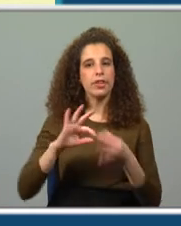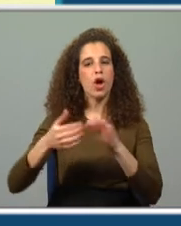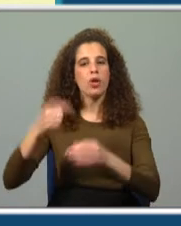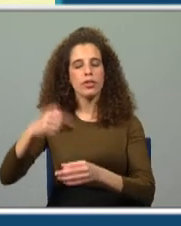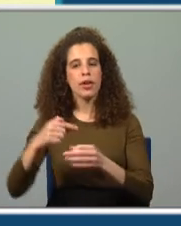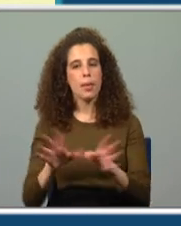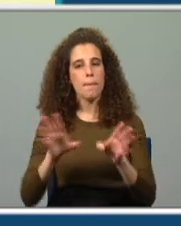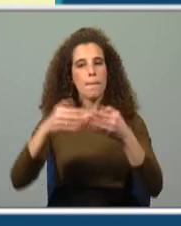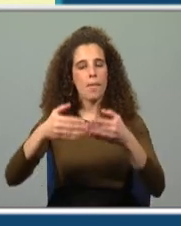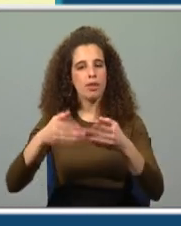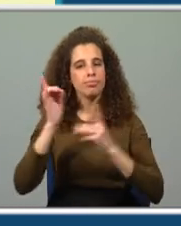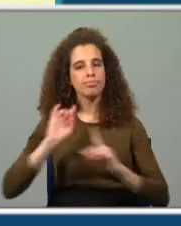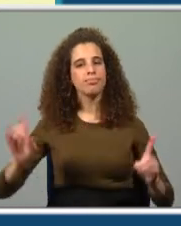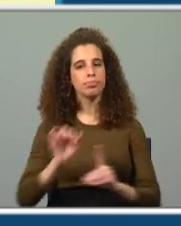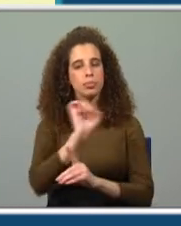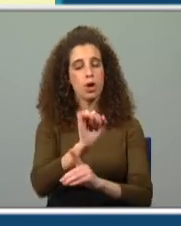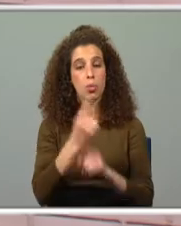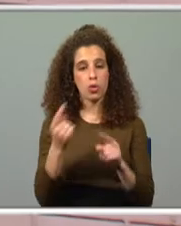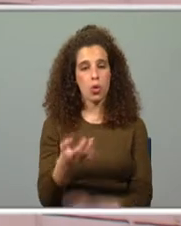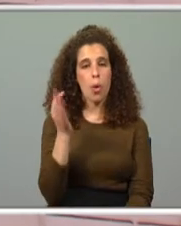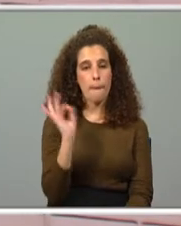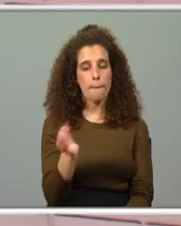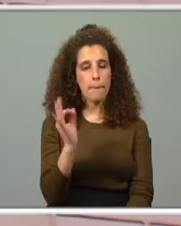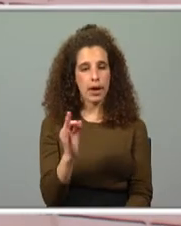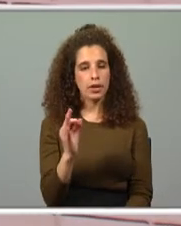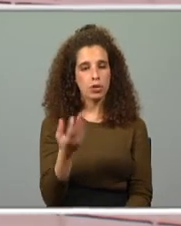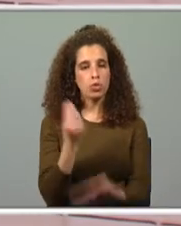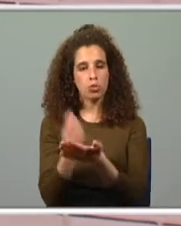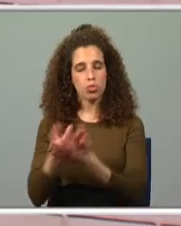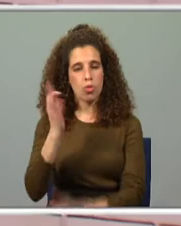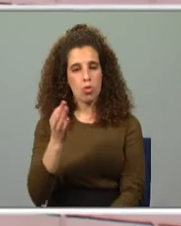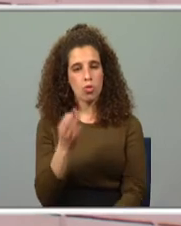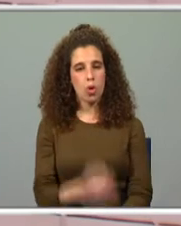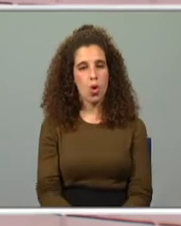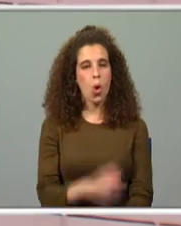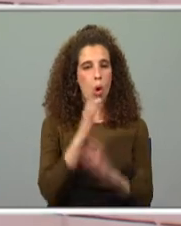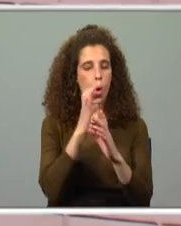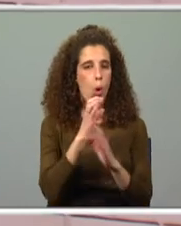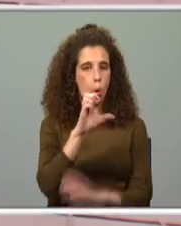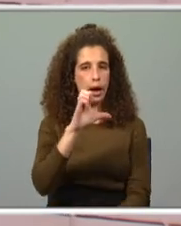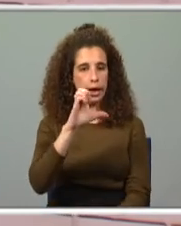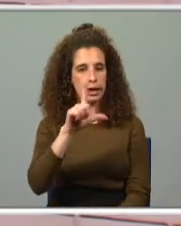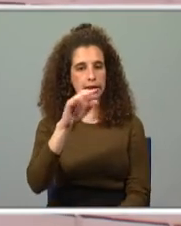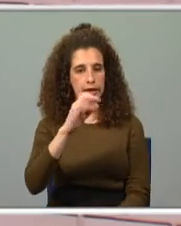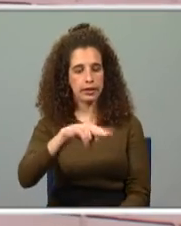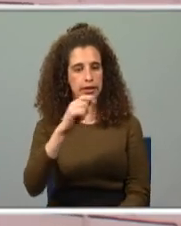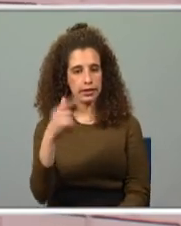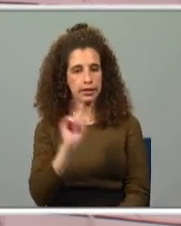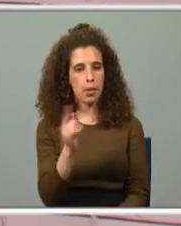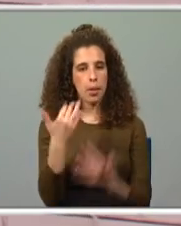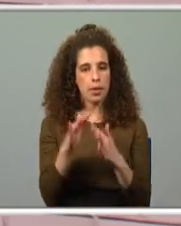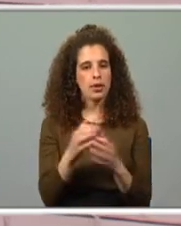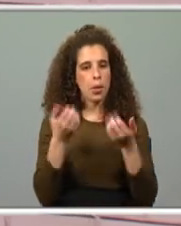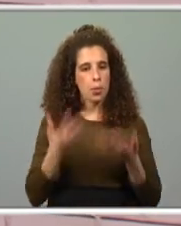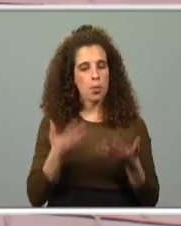para uma banda filarmónica. Ok. Porque os metais, os instrumentos de metal, o clarinete não é, mas tem um peso muito grande no